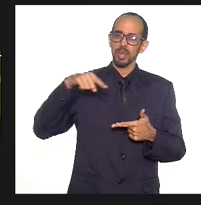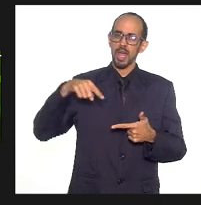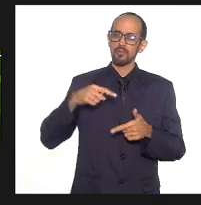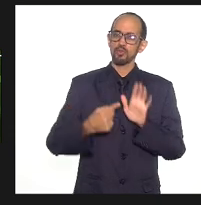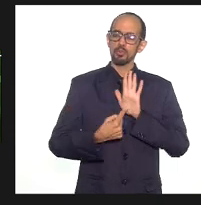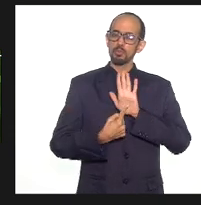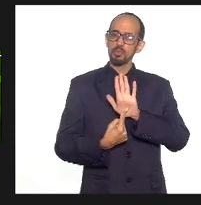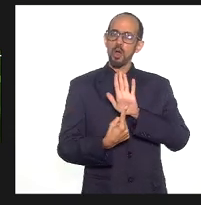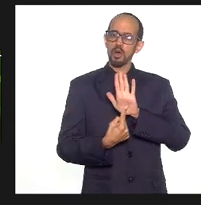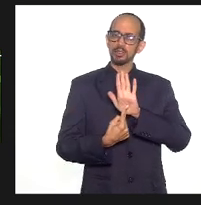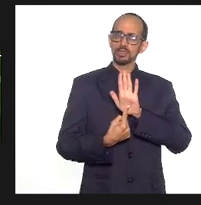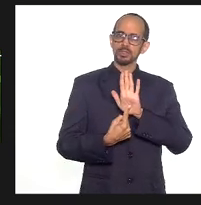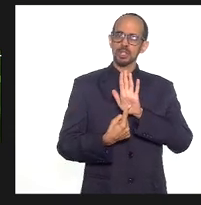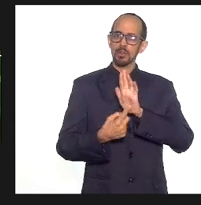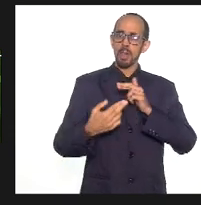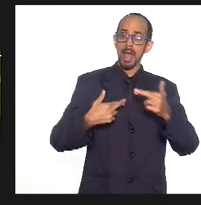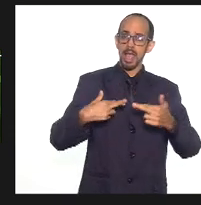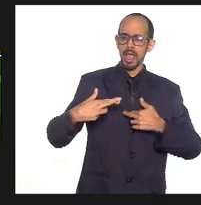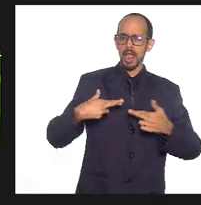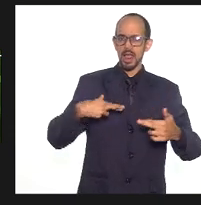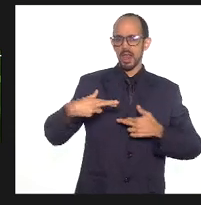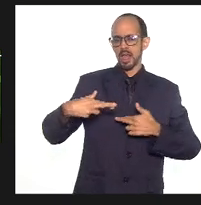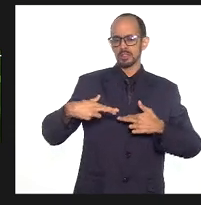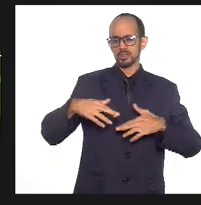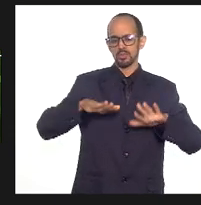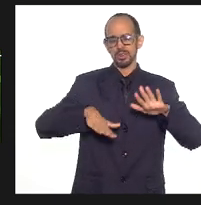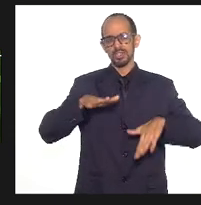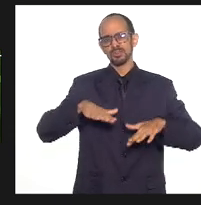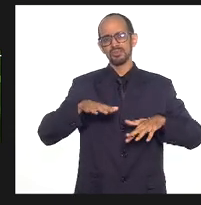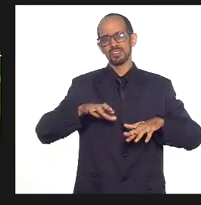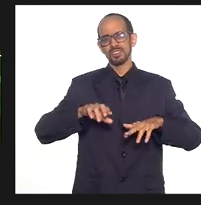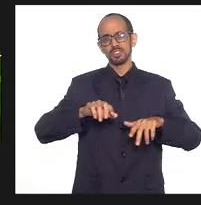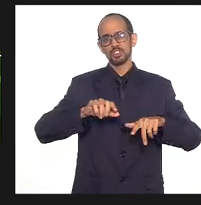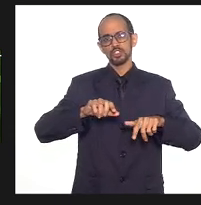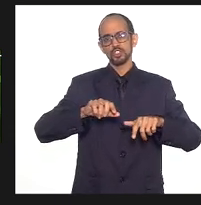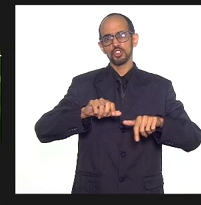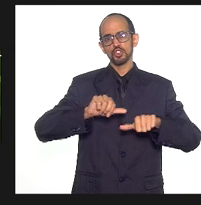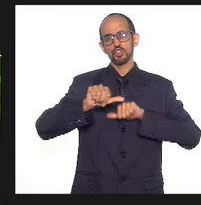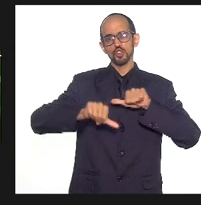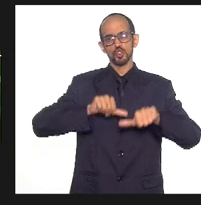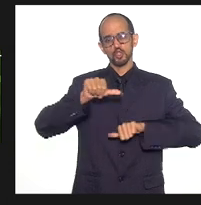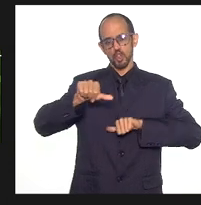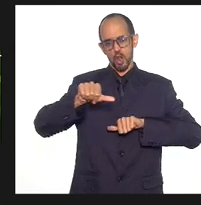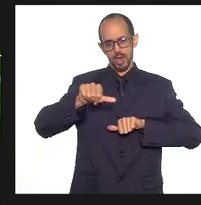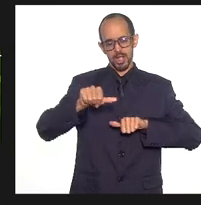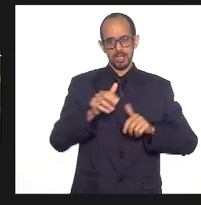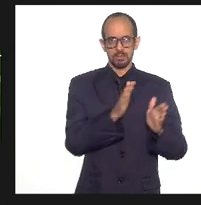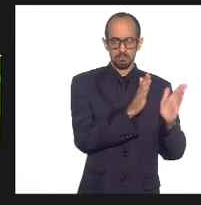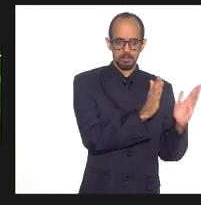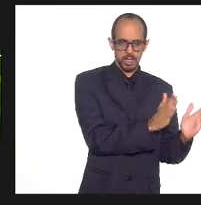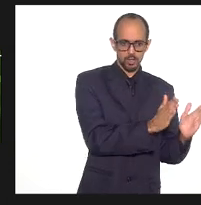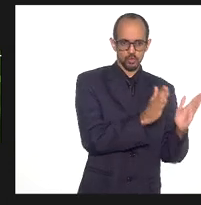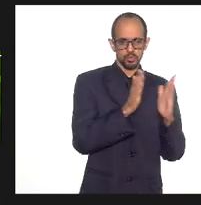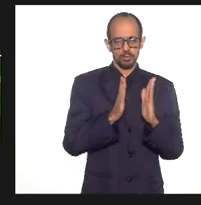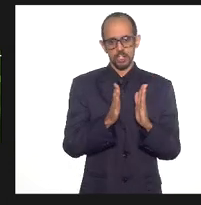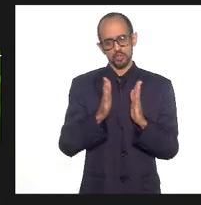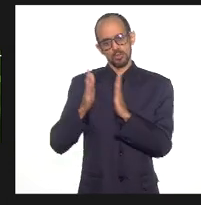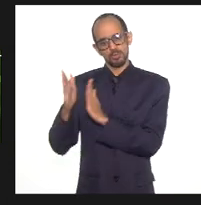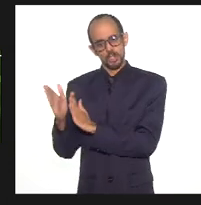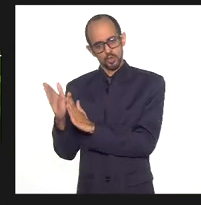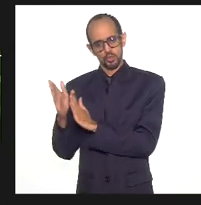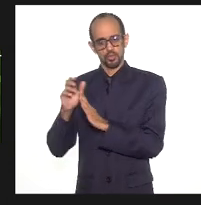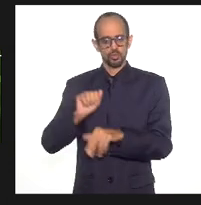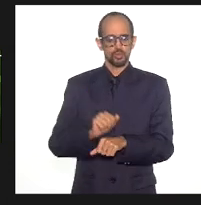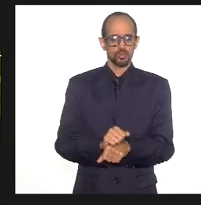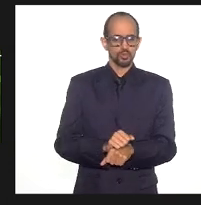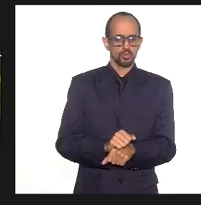uma correlação muitas vezes indireta ou que se inverte ao longo de períodos, na medida em que você tem